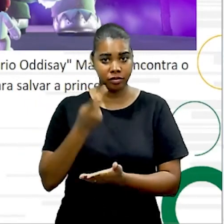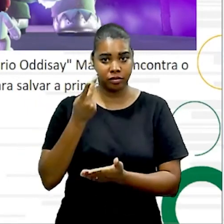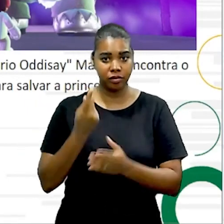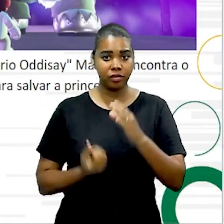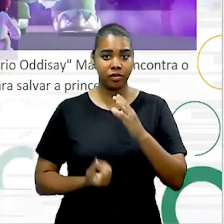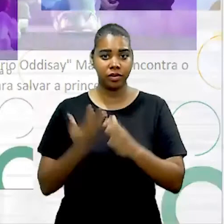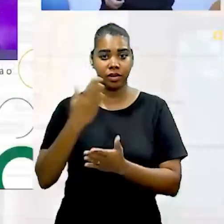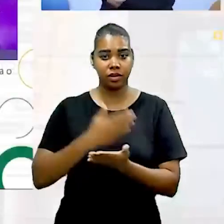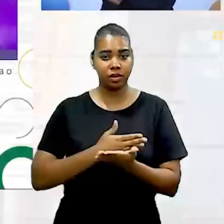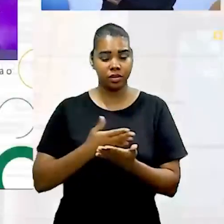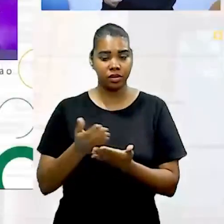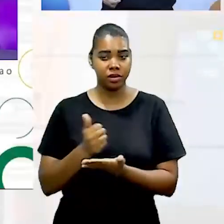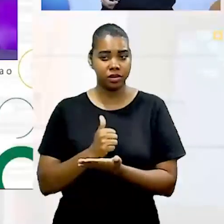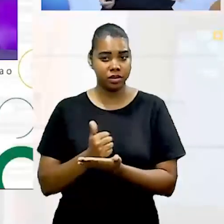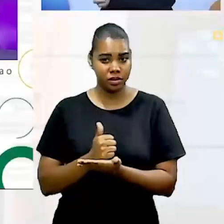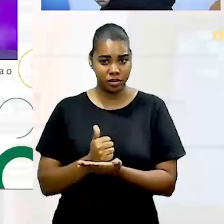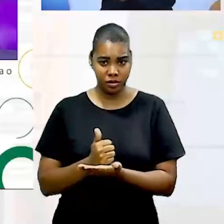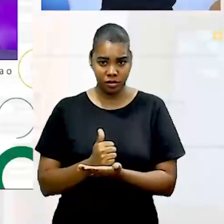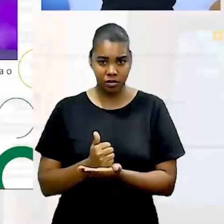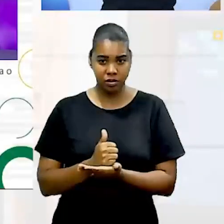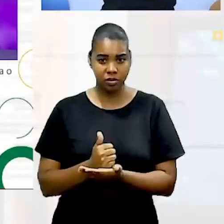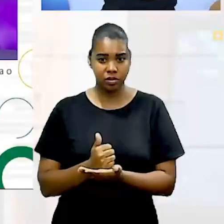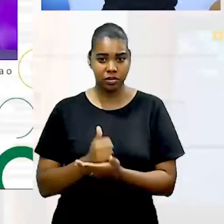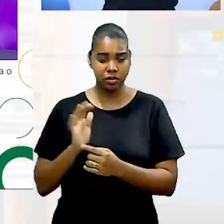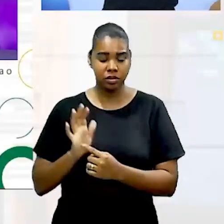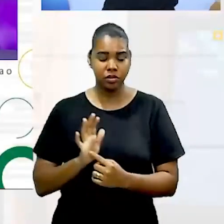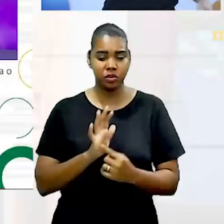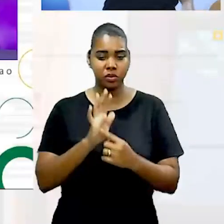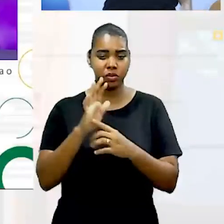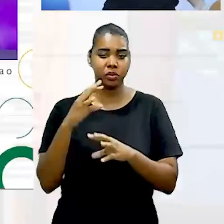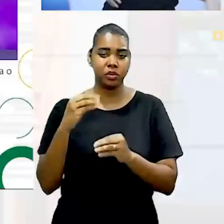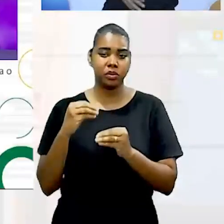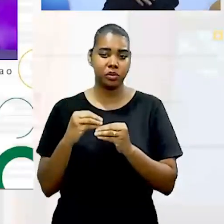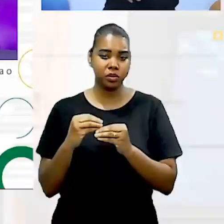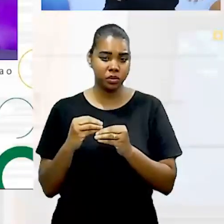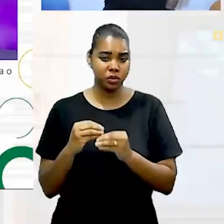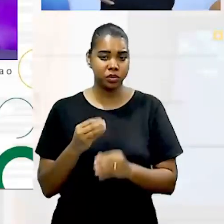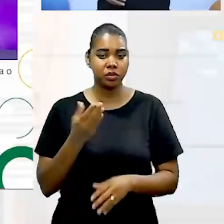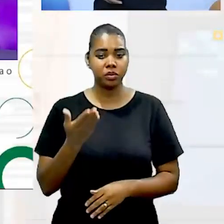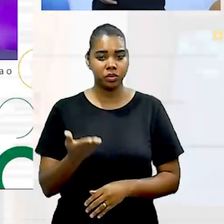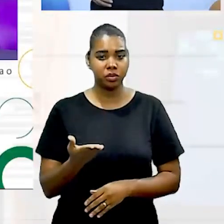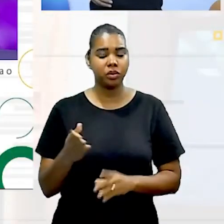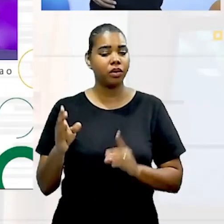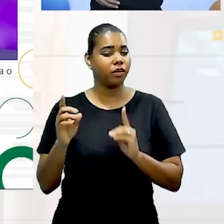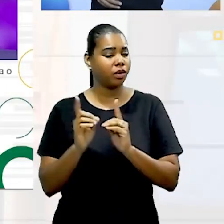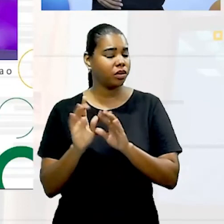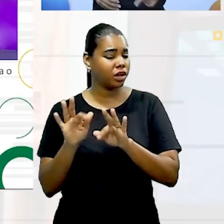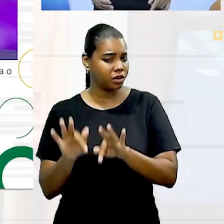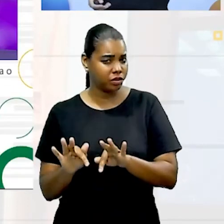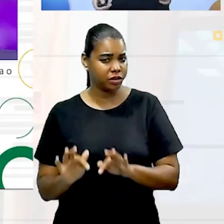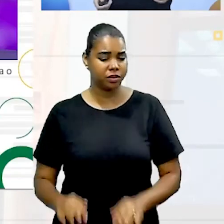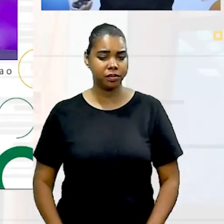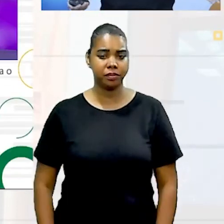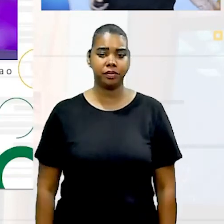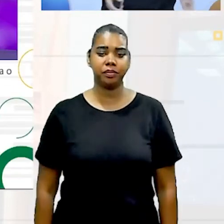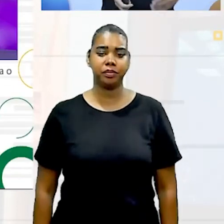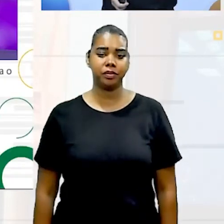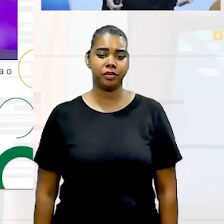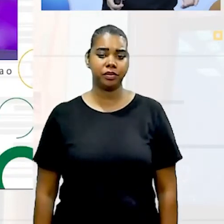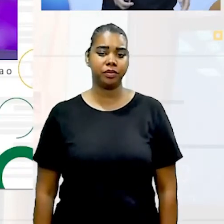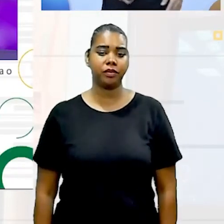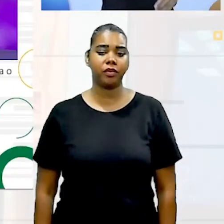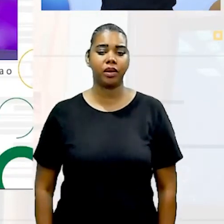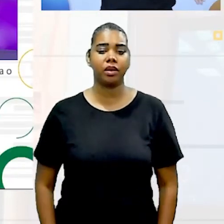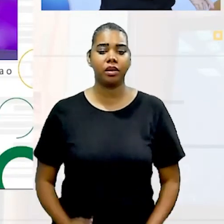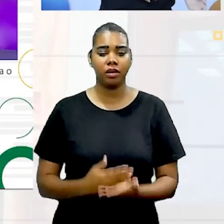no começo do jogo, como eu disse, a chamada aventura, e você só vai encontrar ele novamente no final. Por exemplo, no começo do Mario